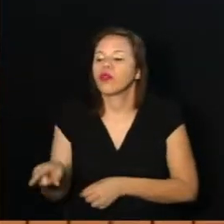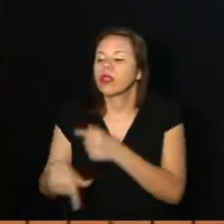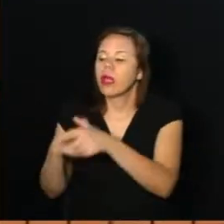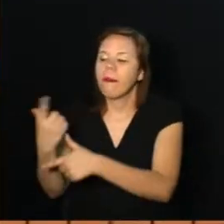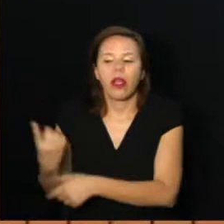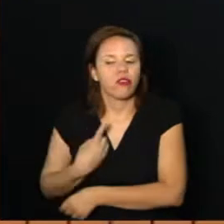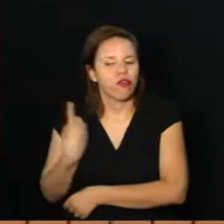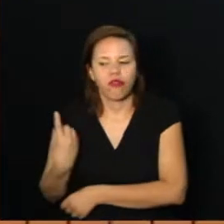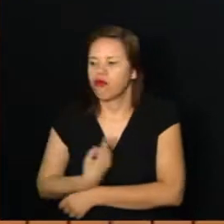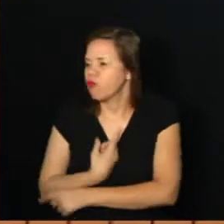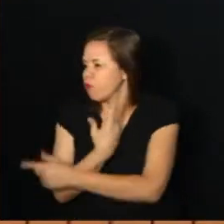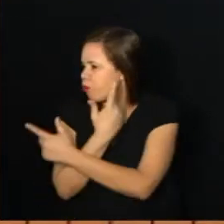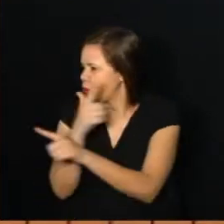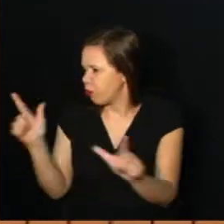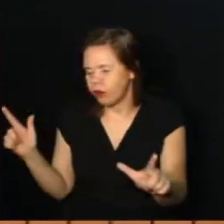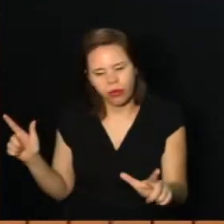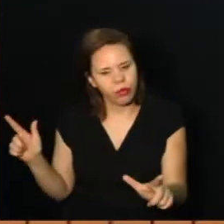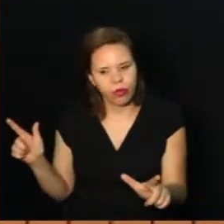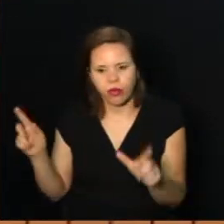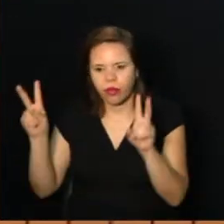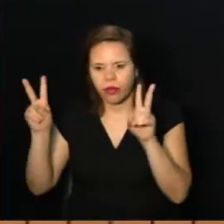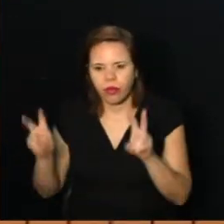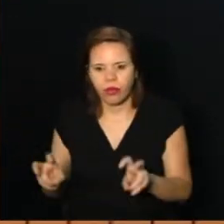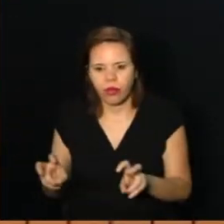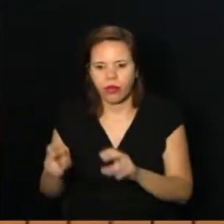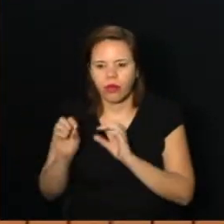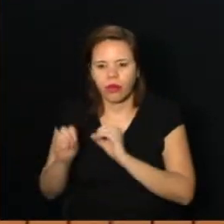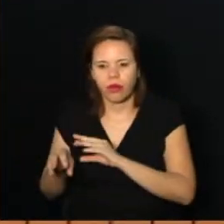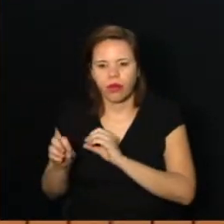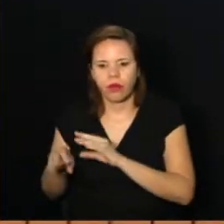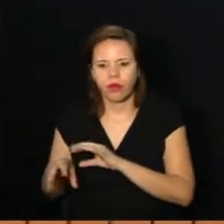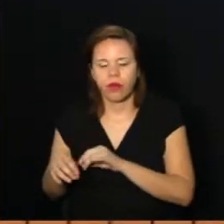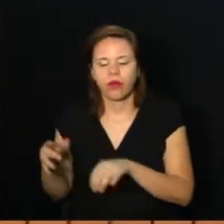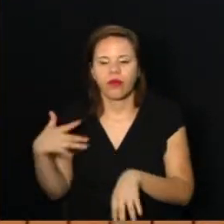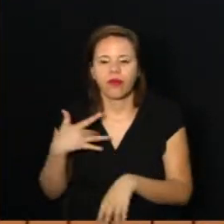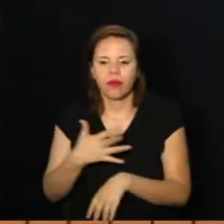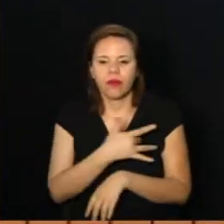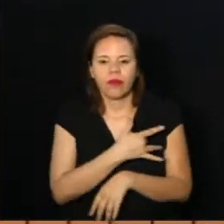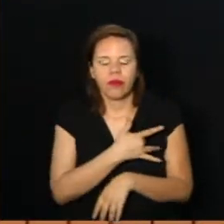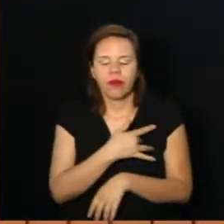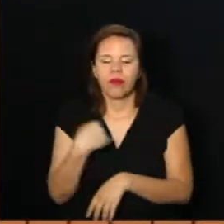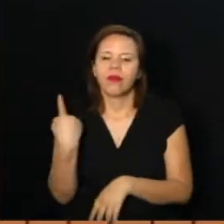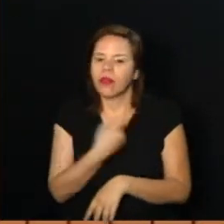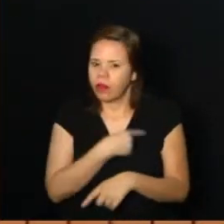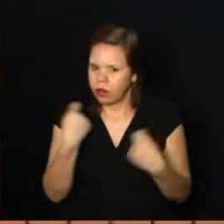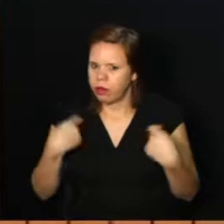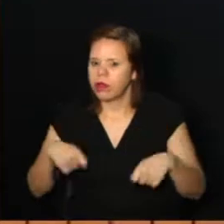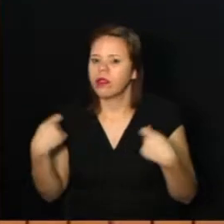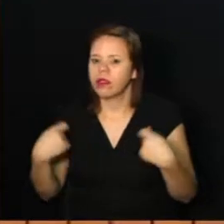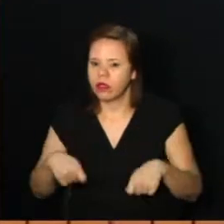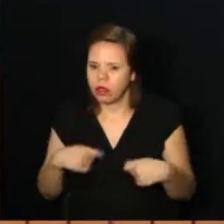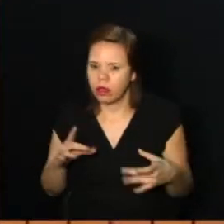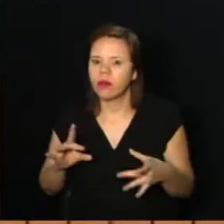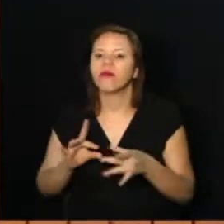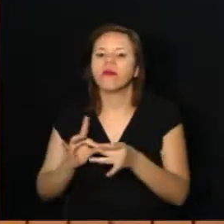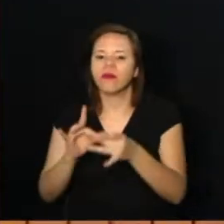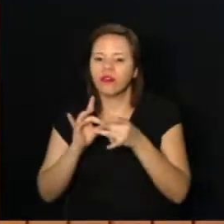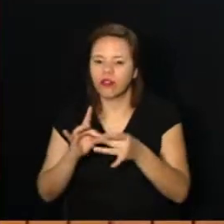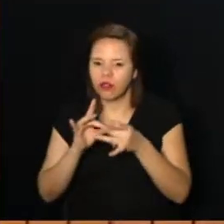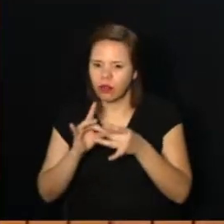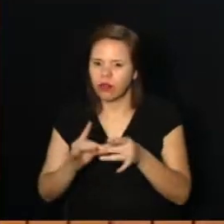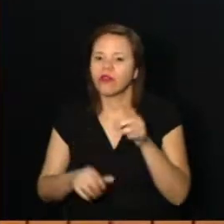sozinho em matéria de educação e de saúde. nós precisamos nos juntar